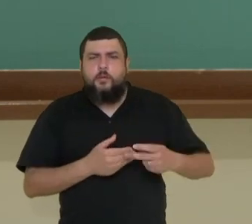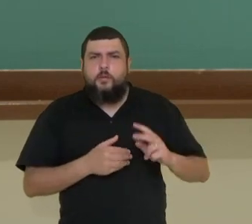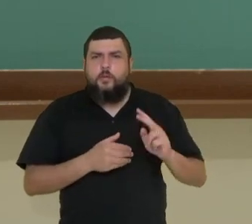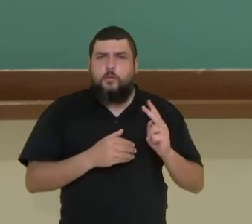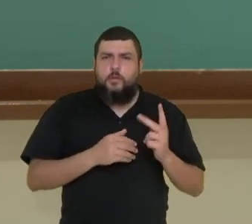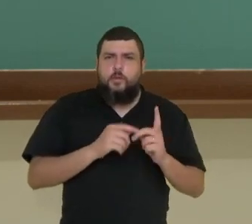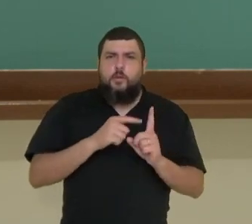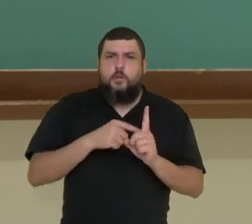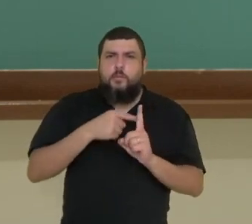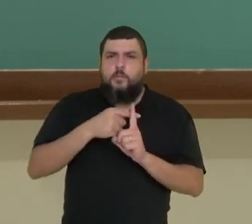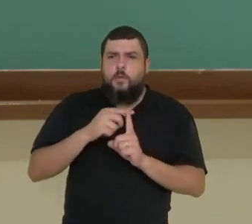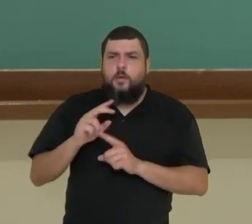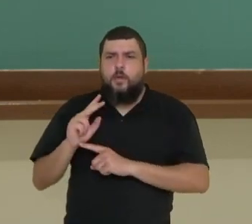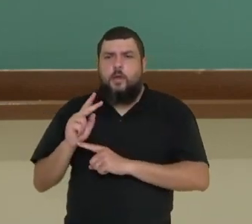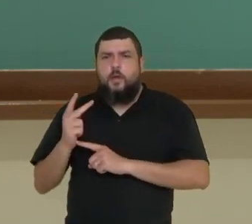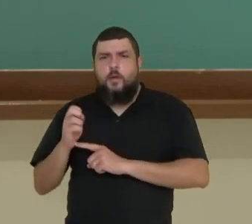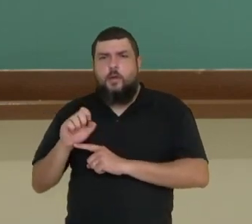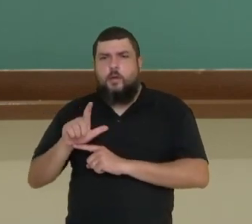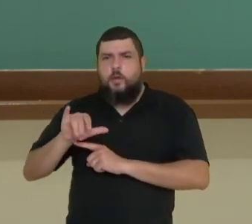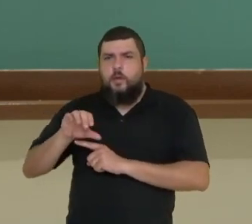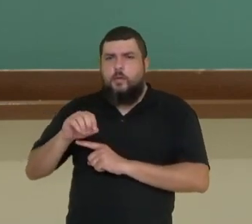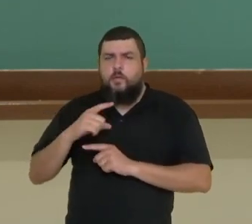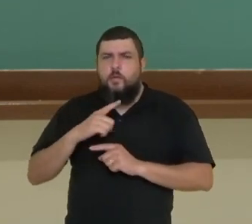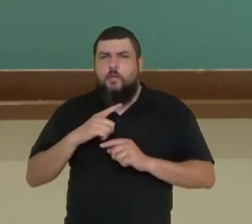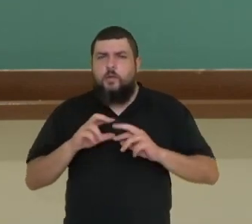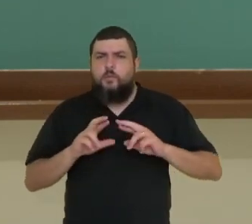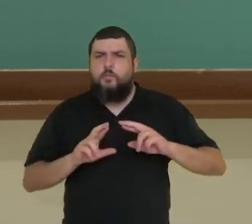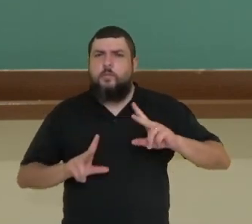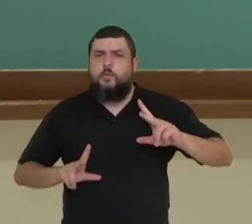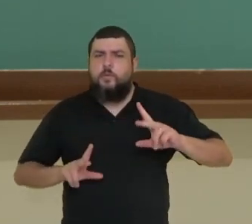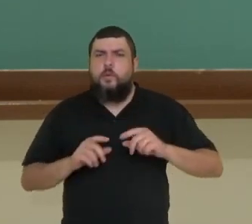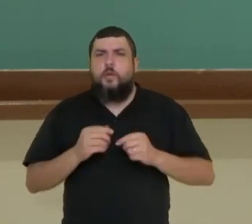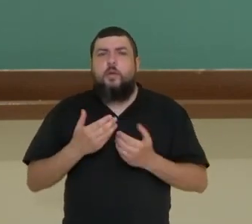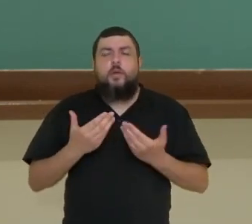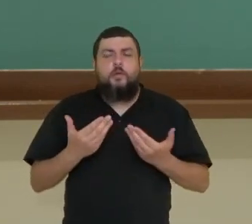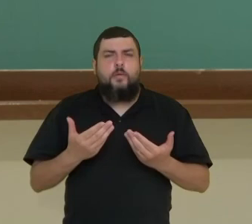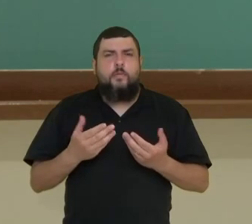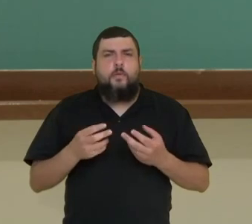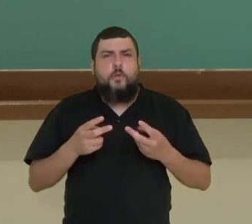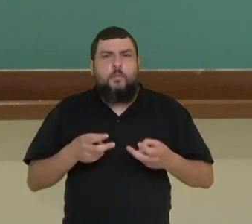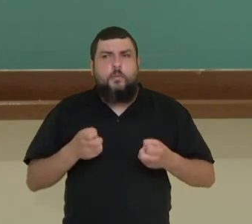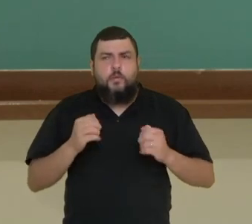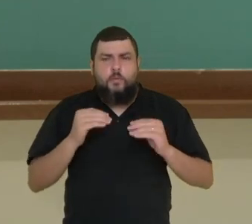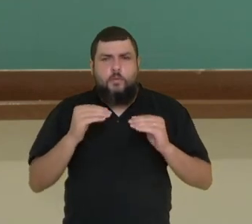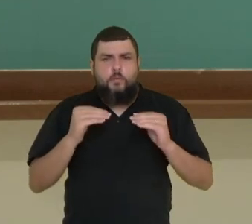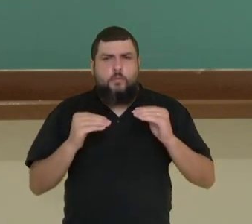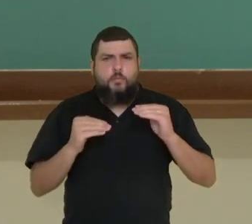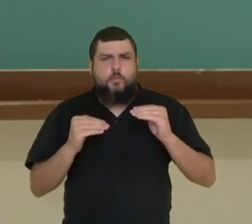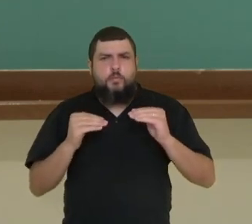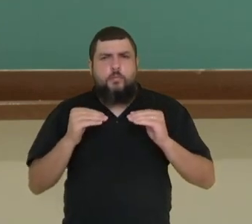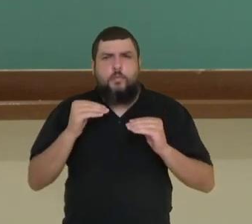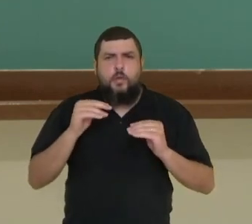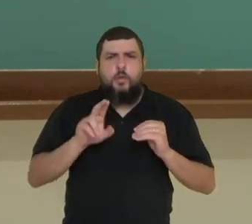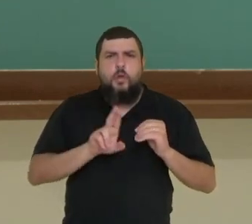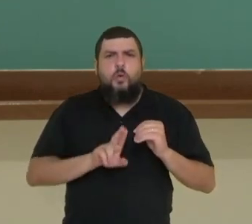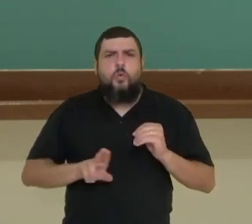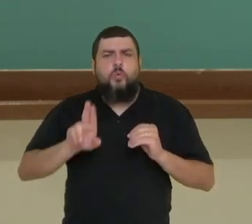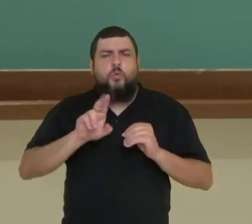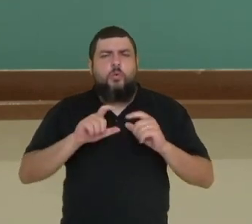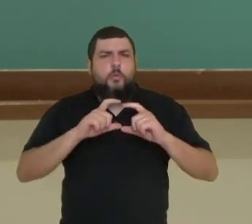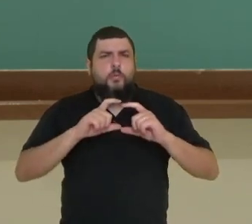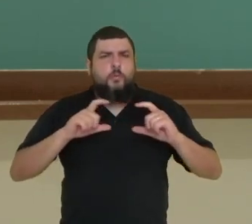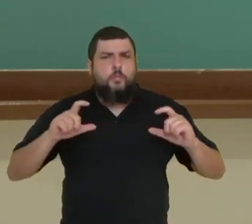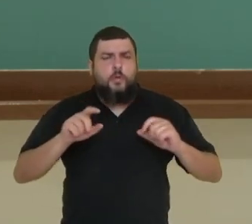hélios formados, você vai perceber que tem uma leve diferença. Aí você vai analisar que essa leve diferença utiliza uma equaçãozinha que você já deve ter